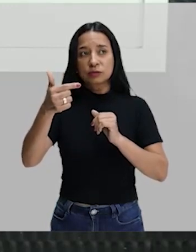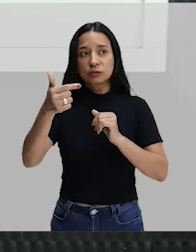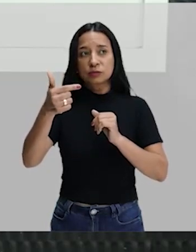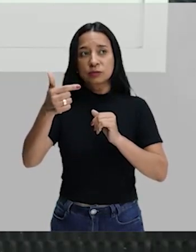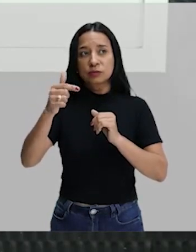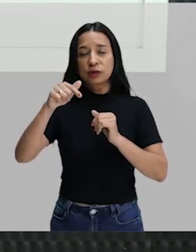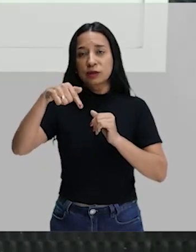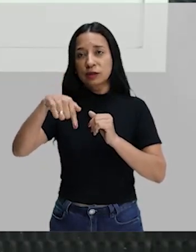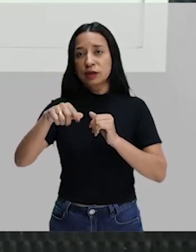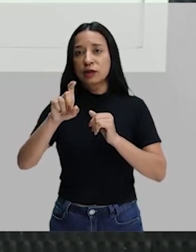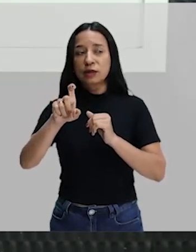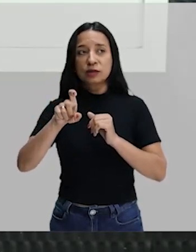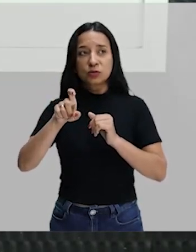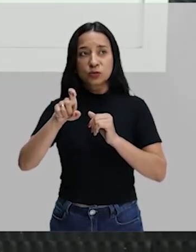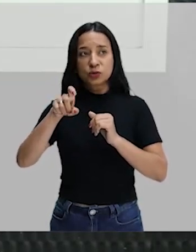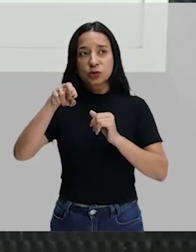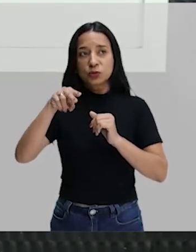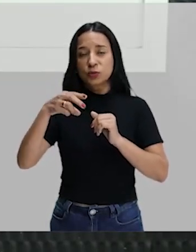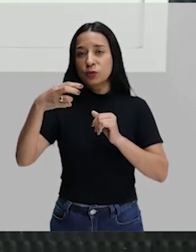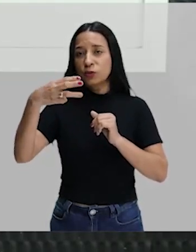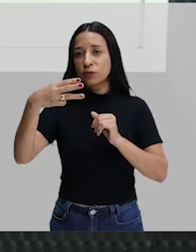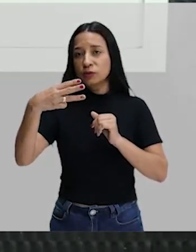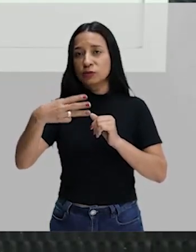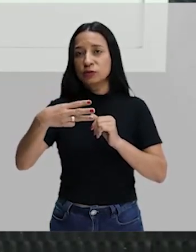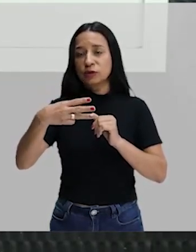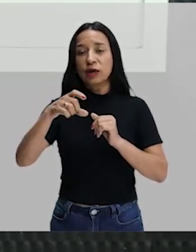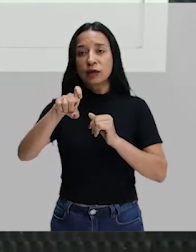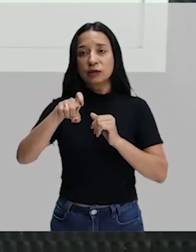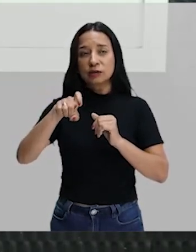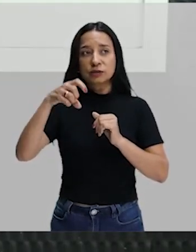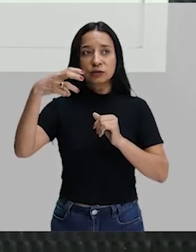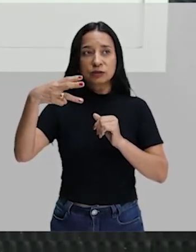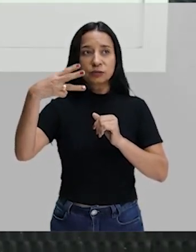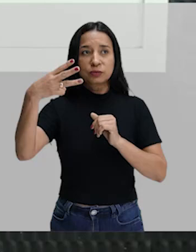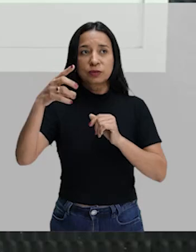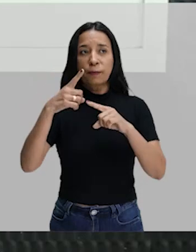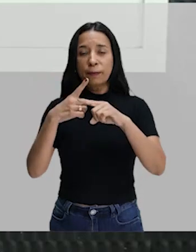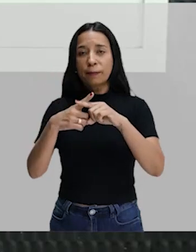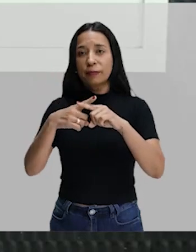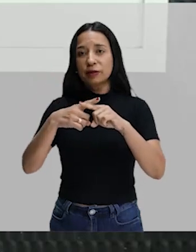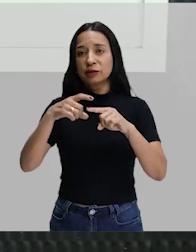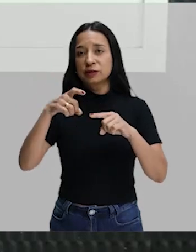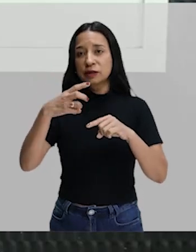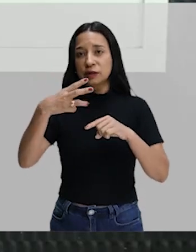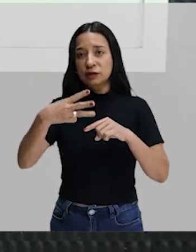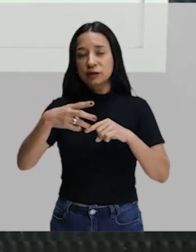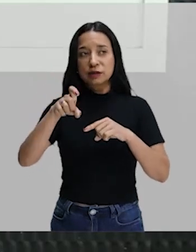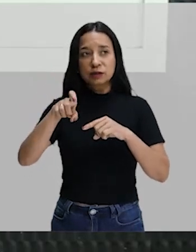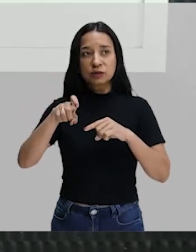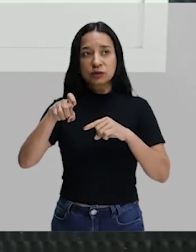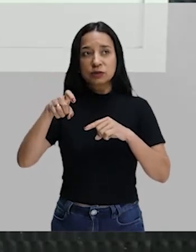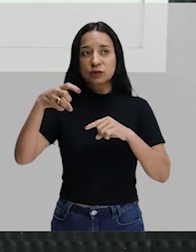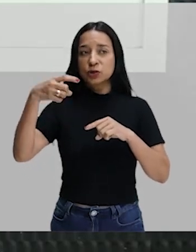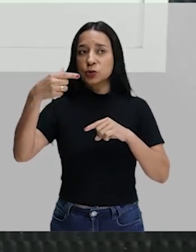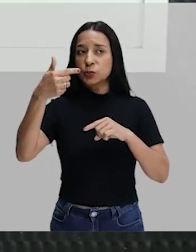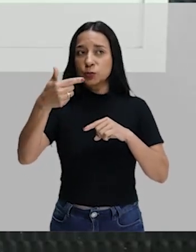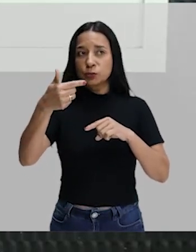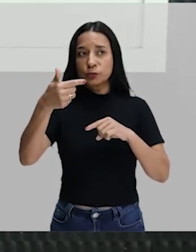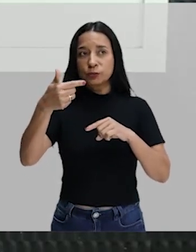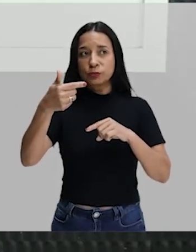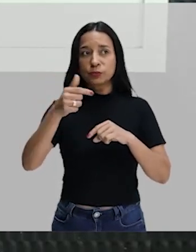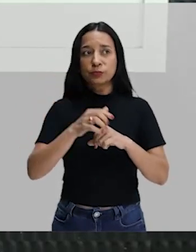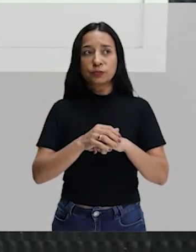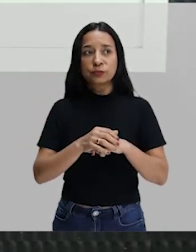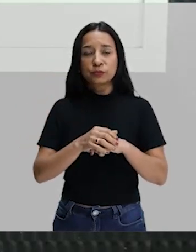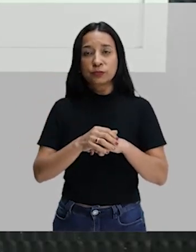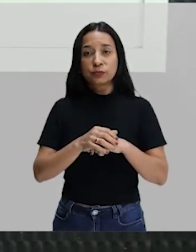idênticos. Aqui, turma, ele já está dizendo, né, que eles são idênticos. Então, o polinômio px,